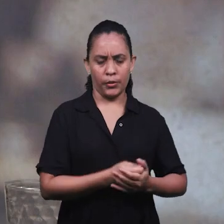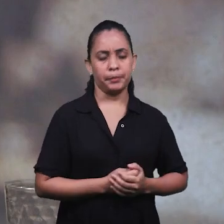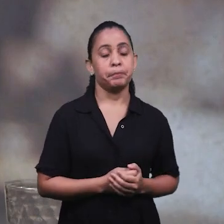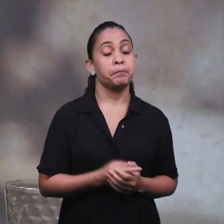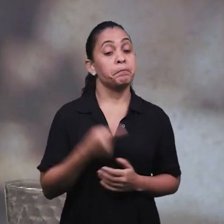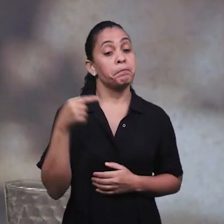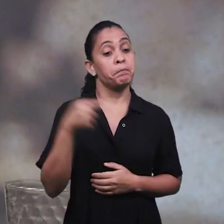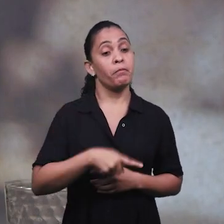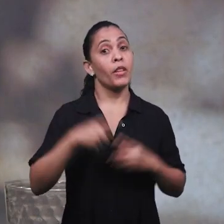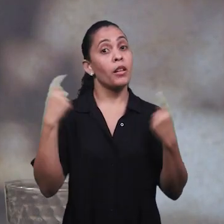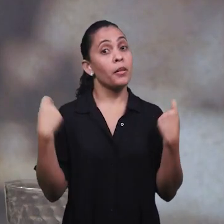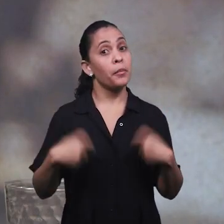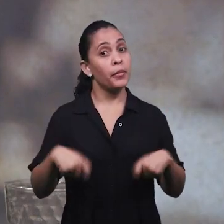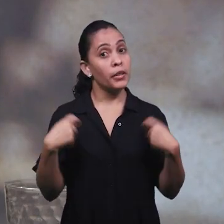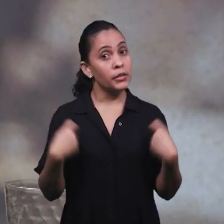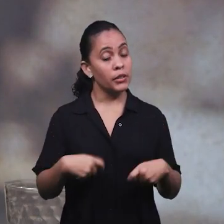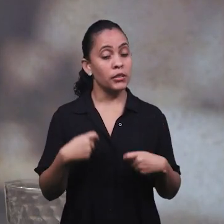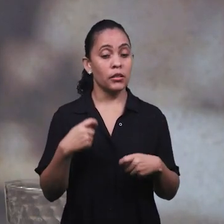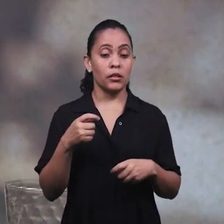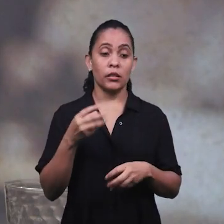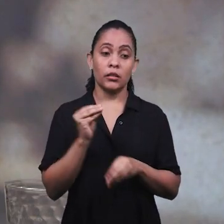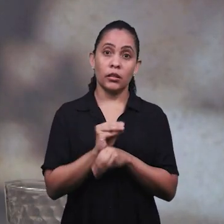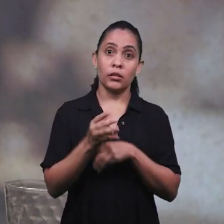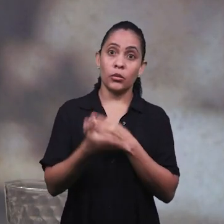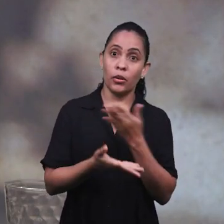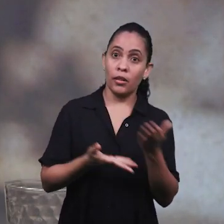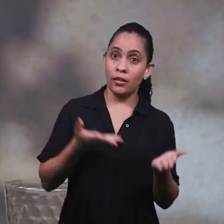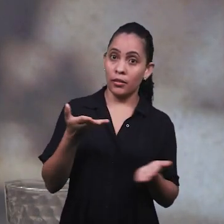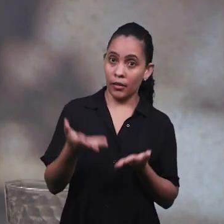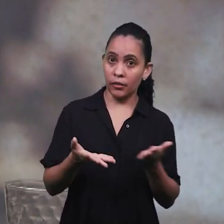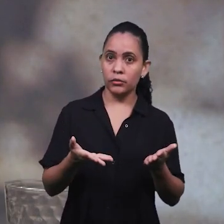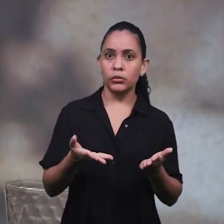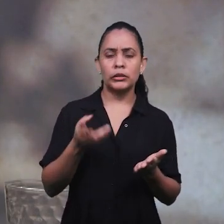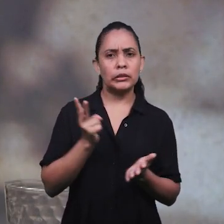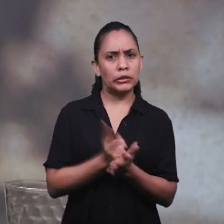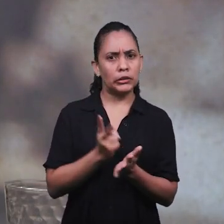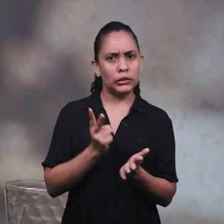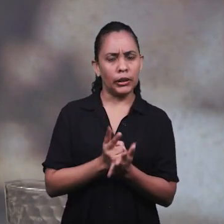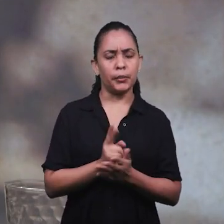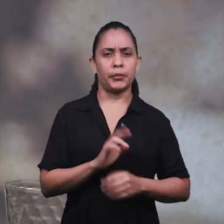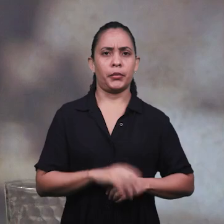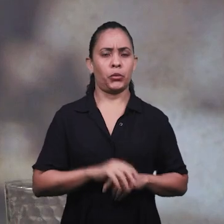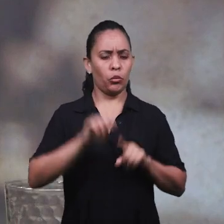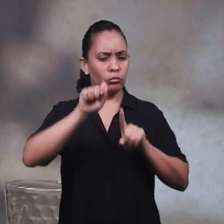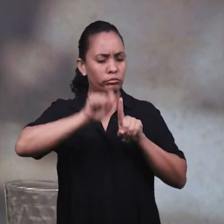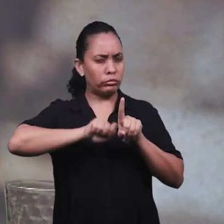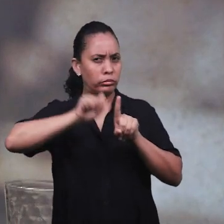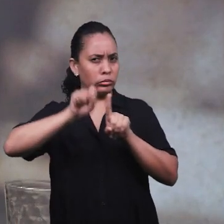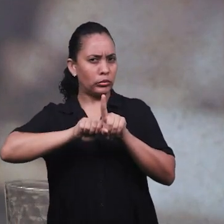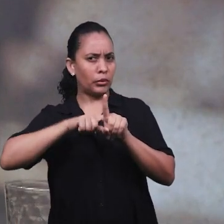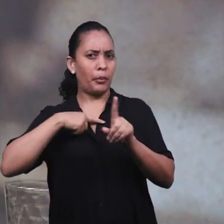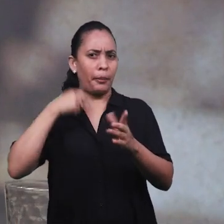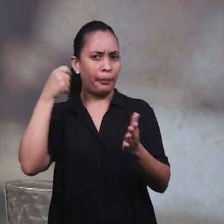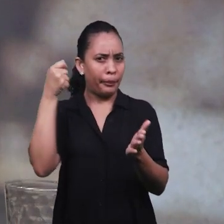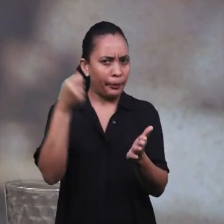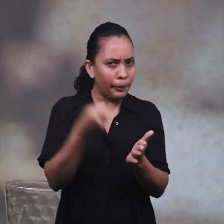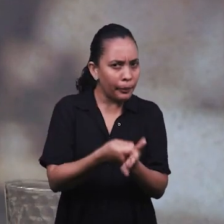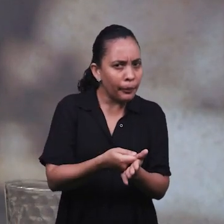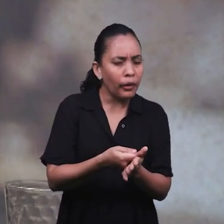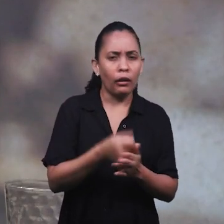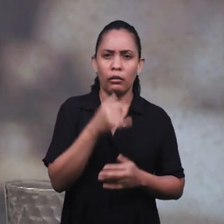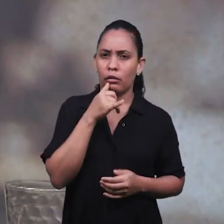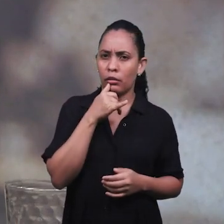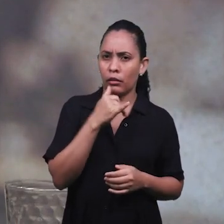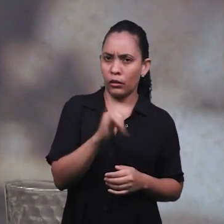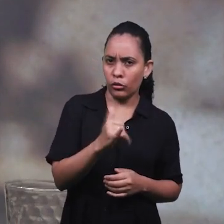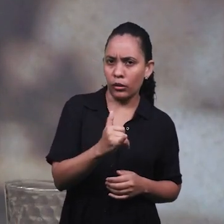ele precisa arcar com essas obrigações financeiras todo mês. Então, todo mês o condomínio tem que pagar conta de energia, todo mês o